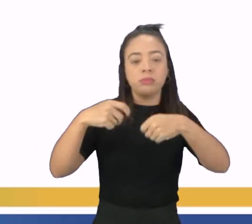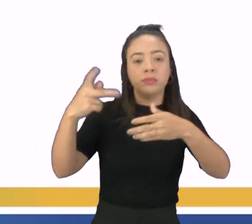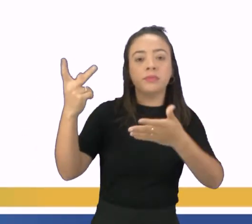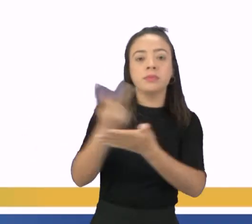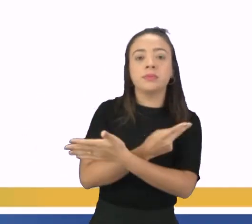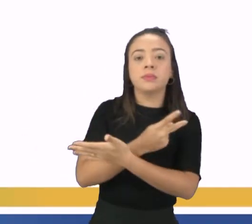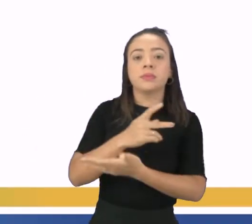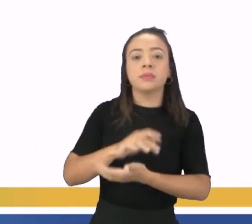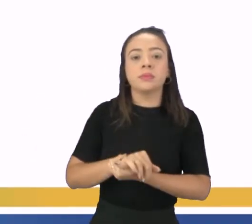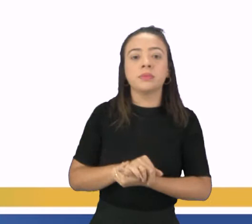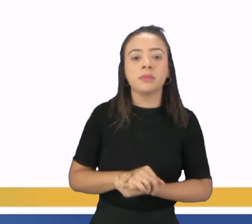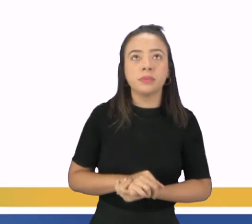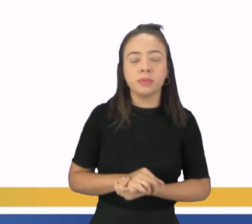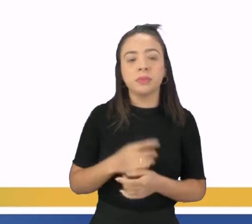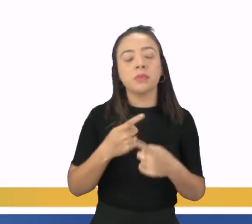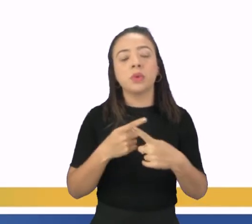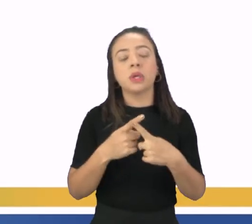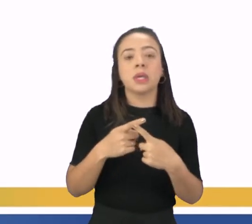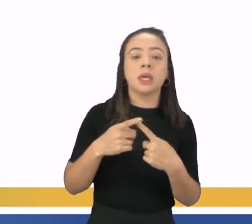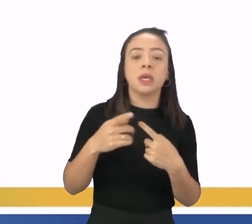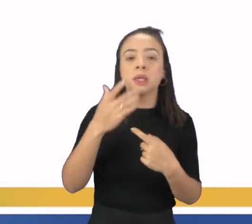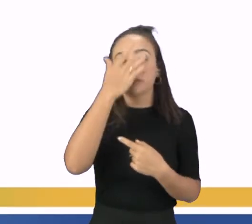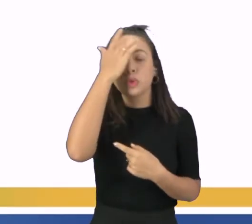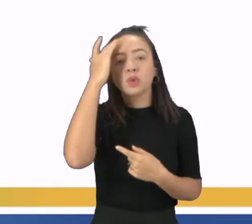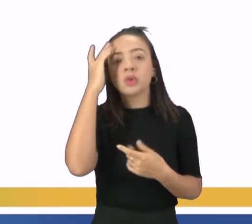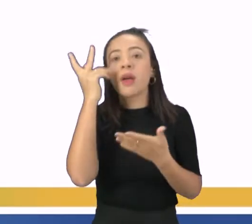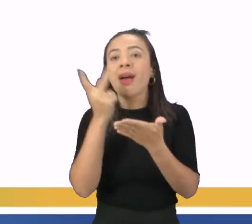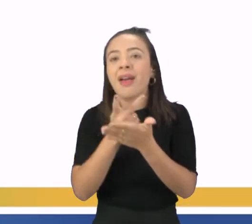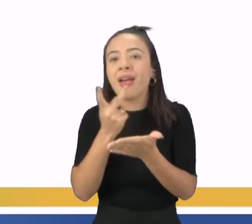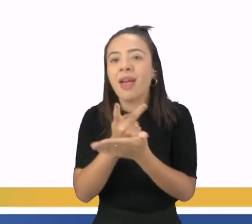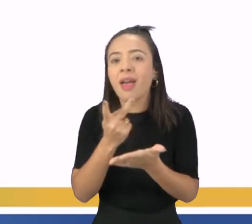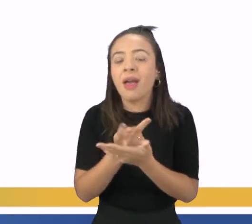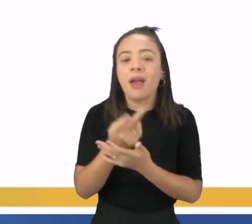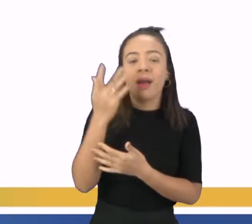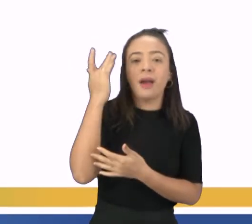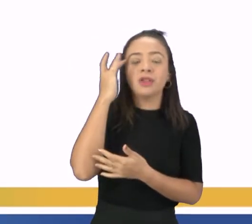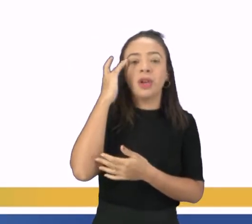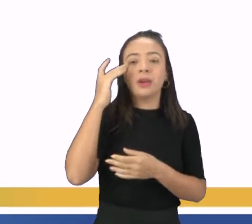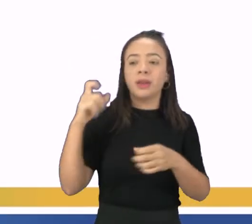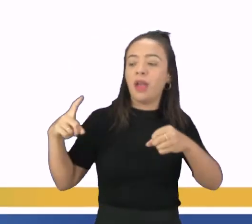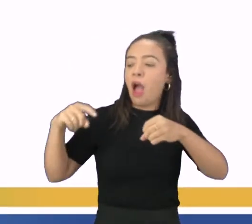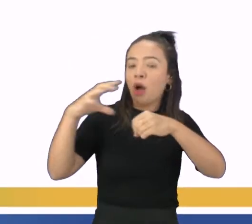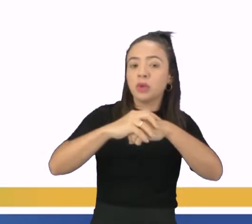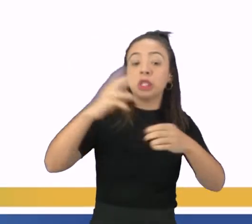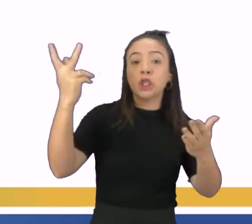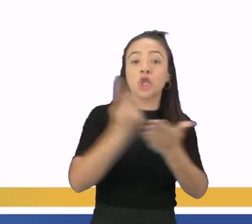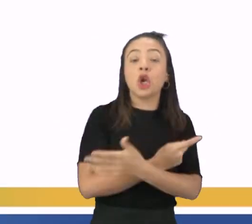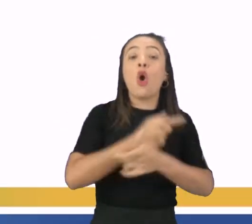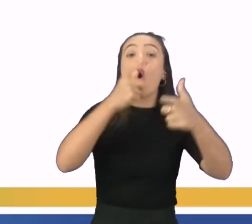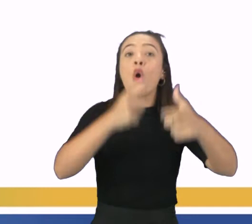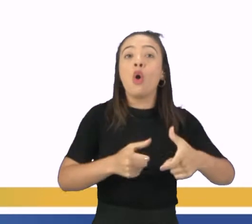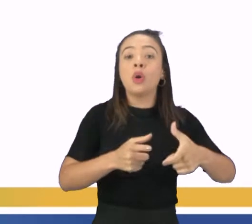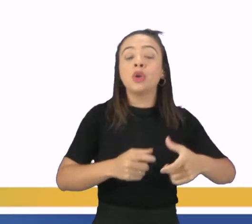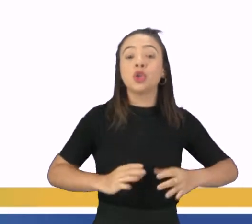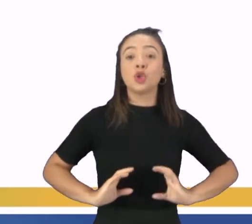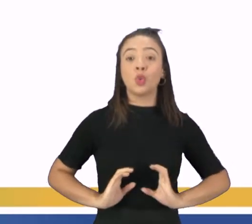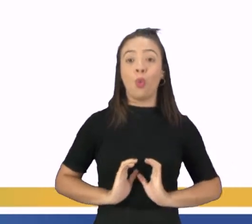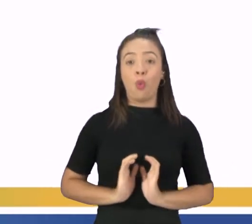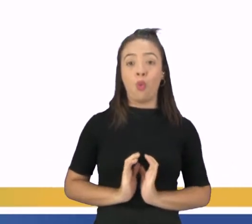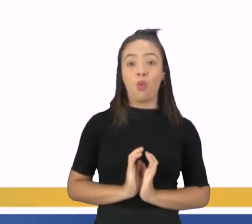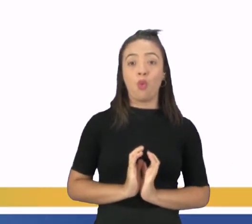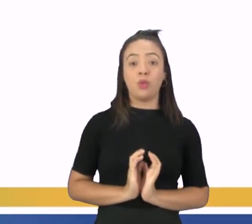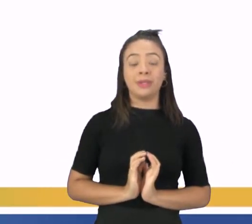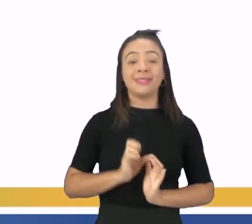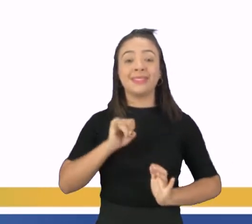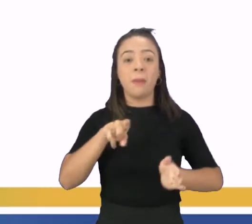Por que eu falei que é normal que algumas pessoas cometam algum erro de achar que a fecundação ocorre no útero, né? Se